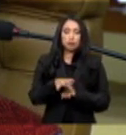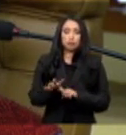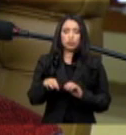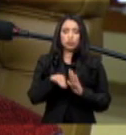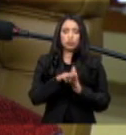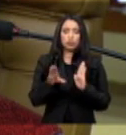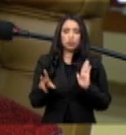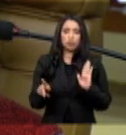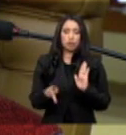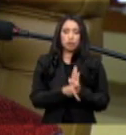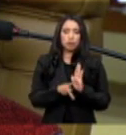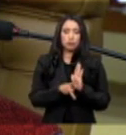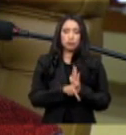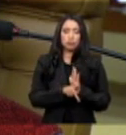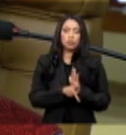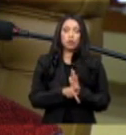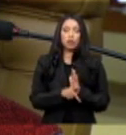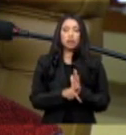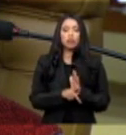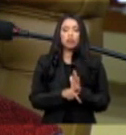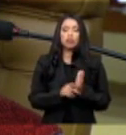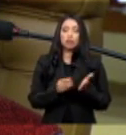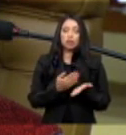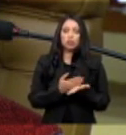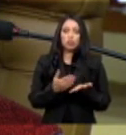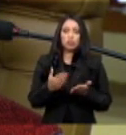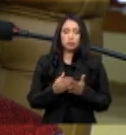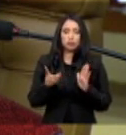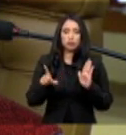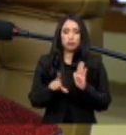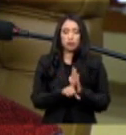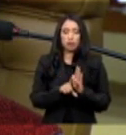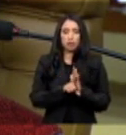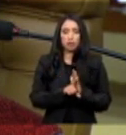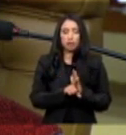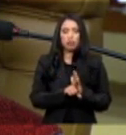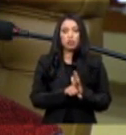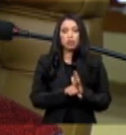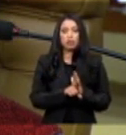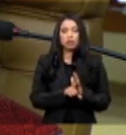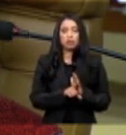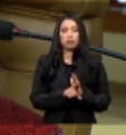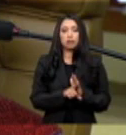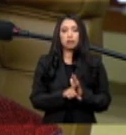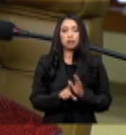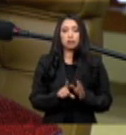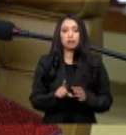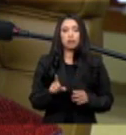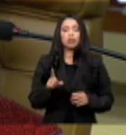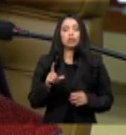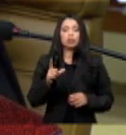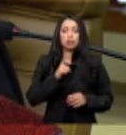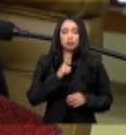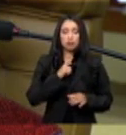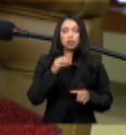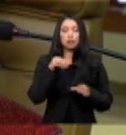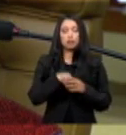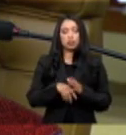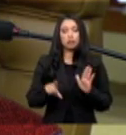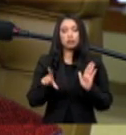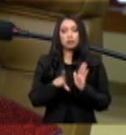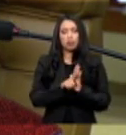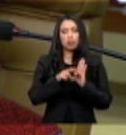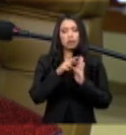que deu origem à Lei 3.448 foi processada na Casa nos estritos trâmites constitucionais e